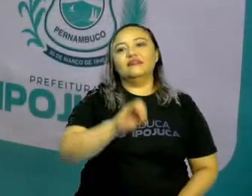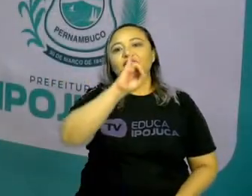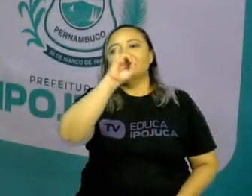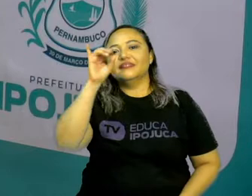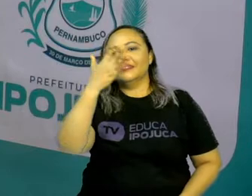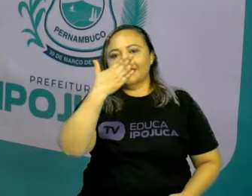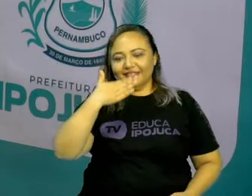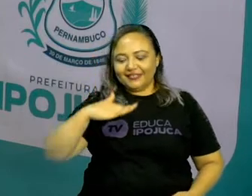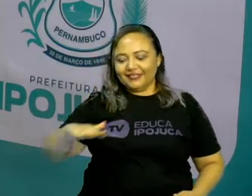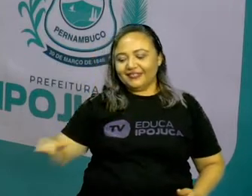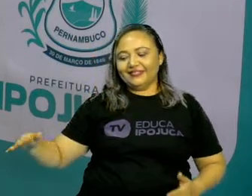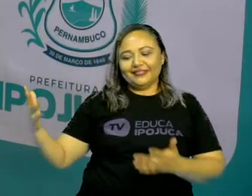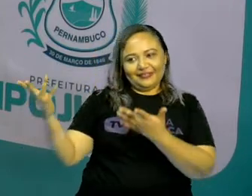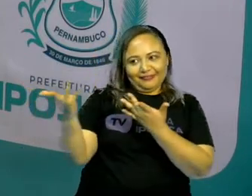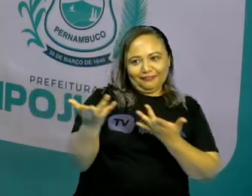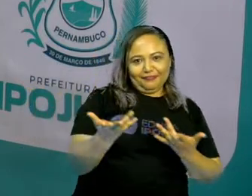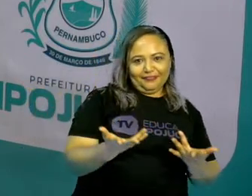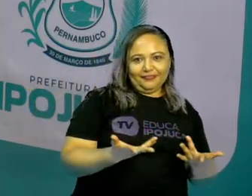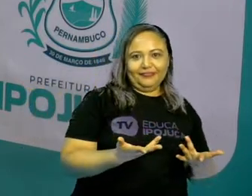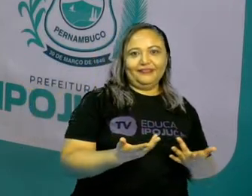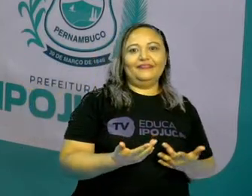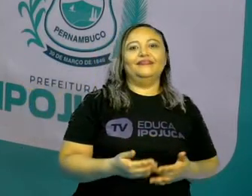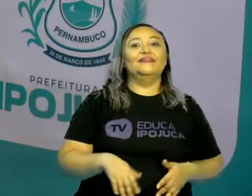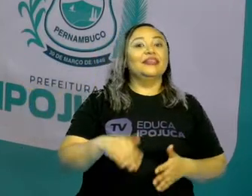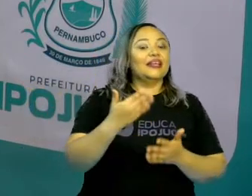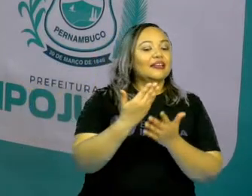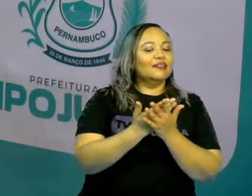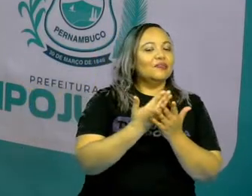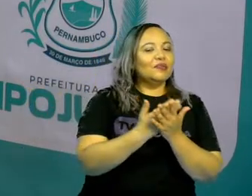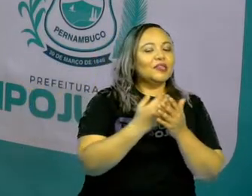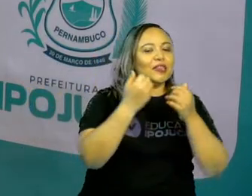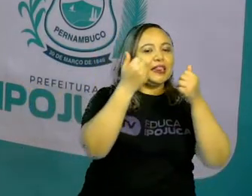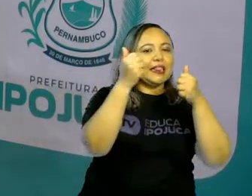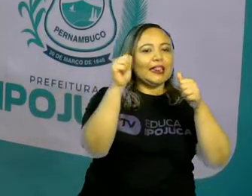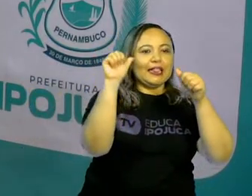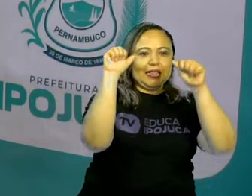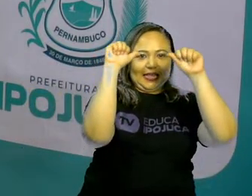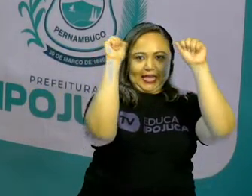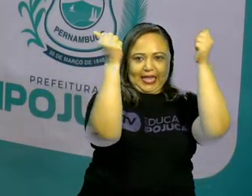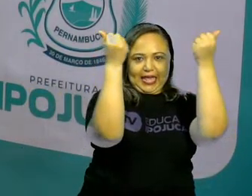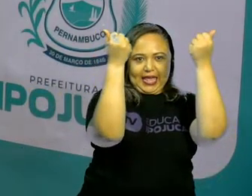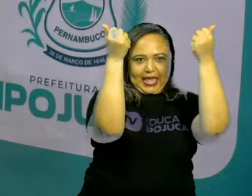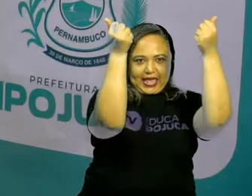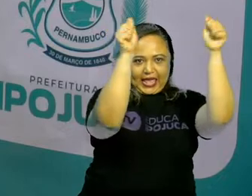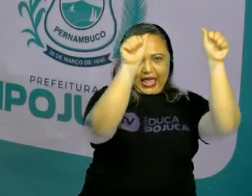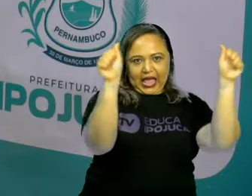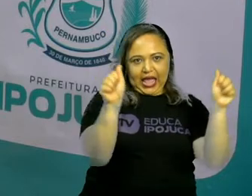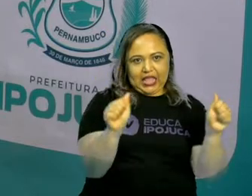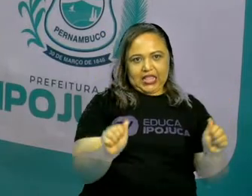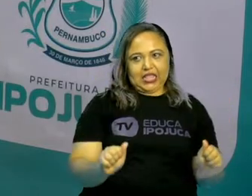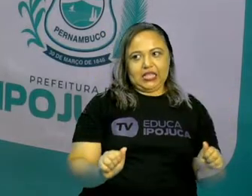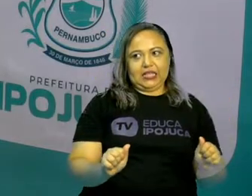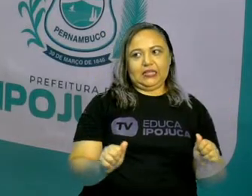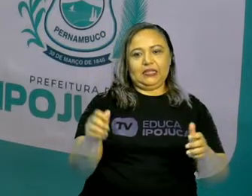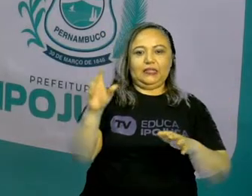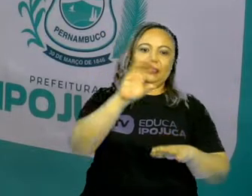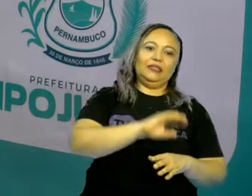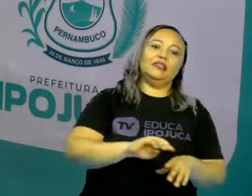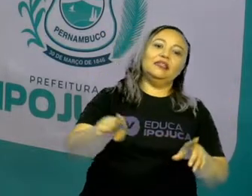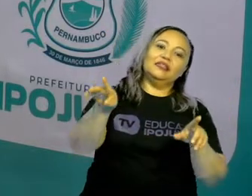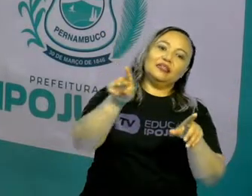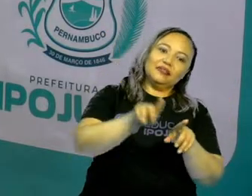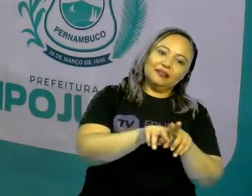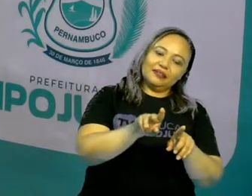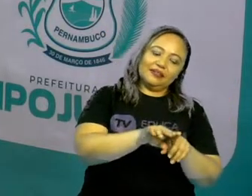Olá, crianças, sejam bem-vindas para nossa aula de arte. E sejam bem-vindas também para nossa TV Educa